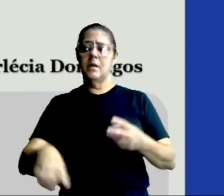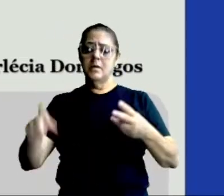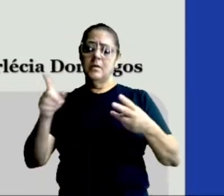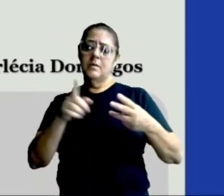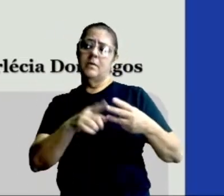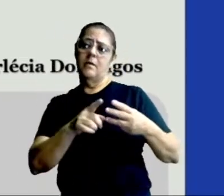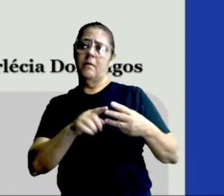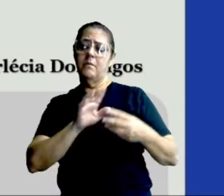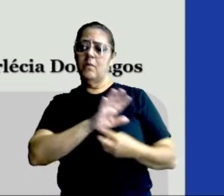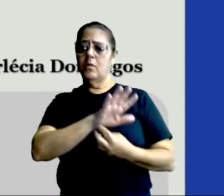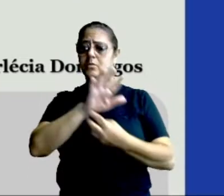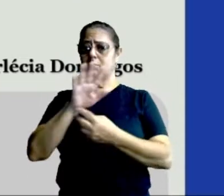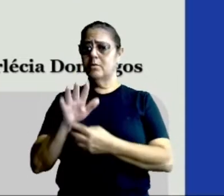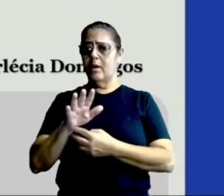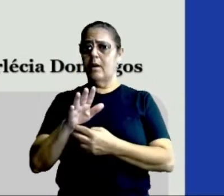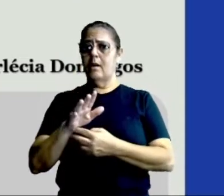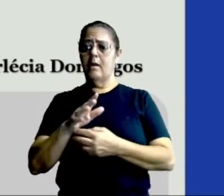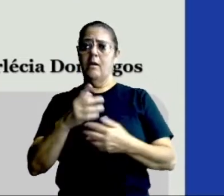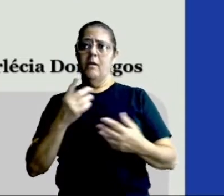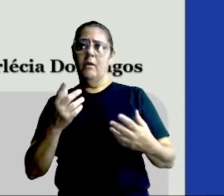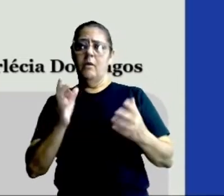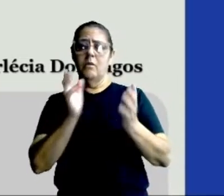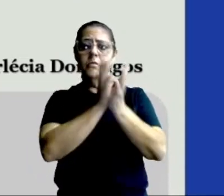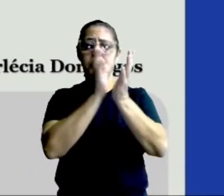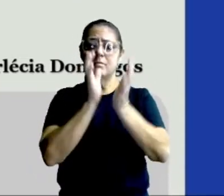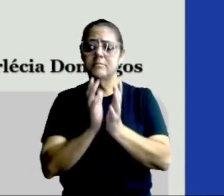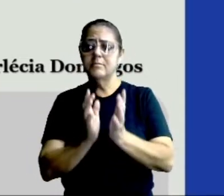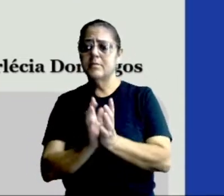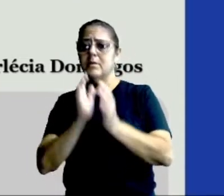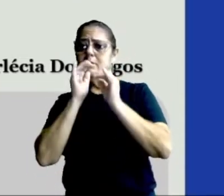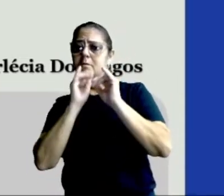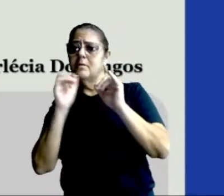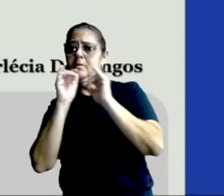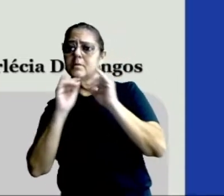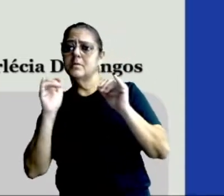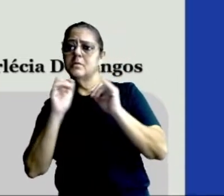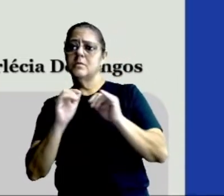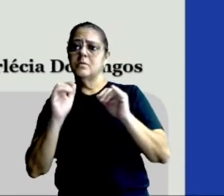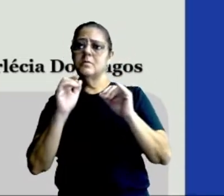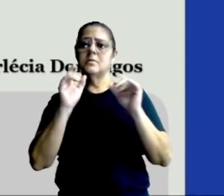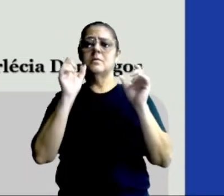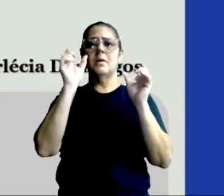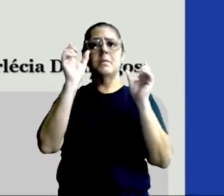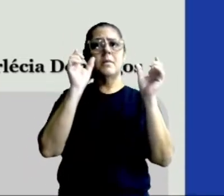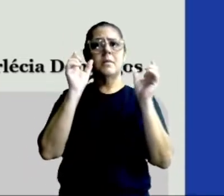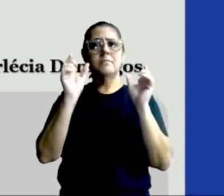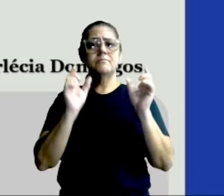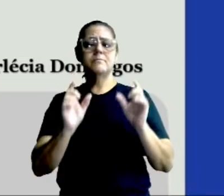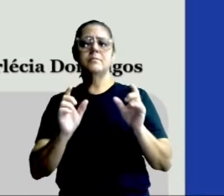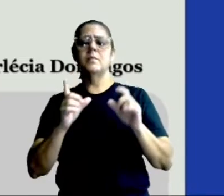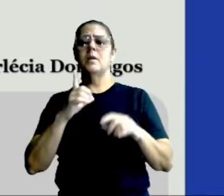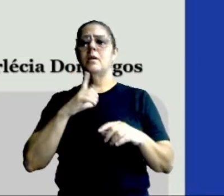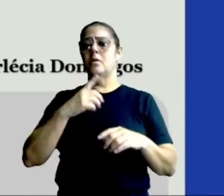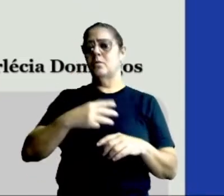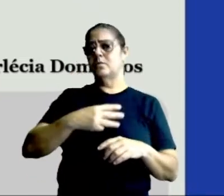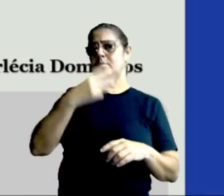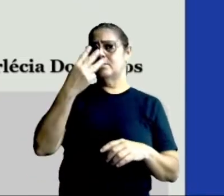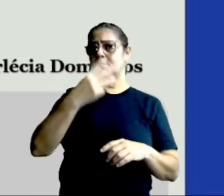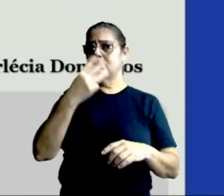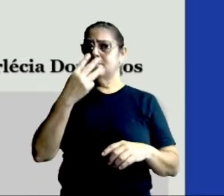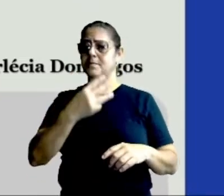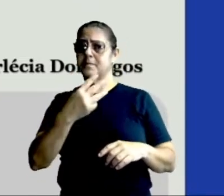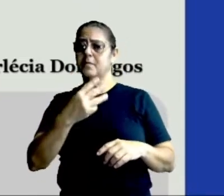é destacar alguns critérios de agrupamento de informações em parágrafos e o terceiro é